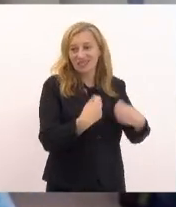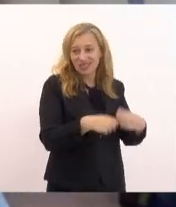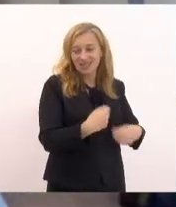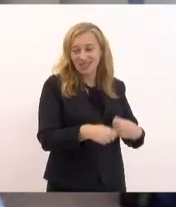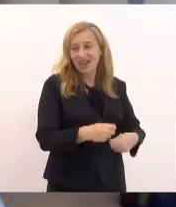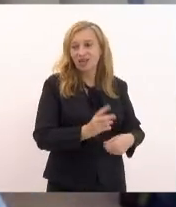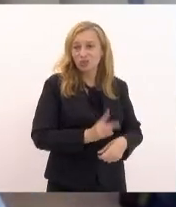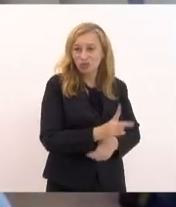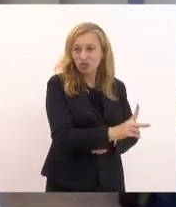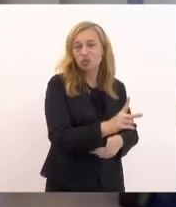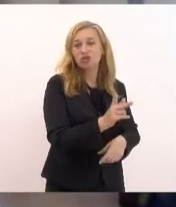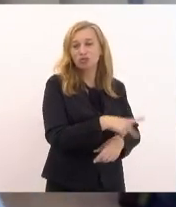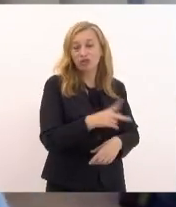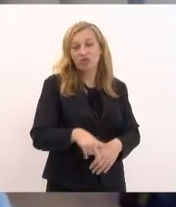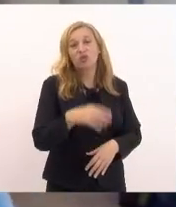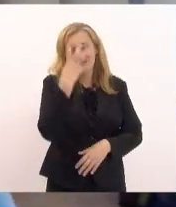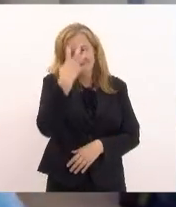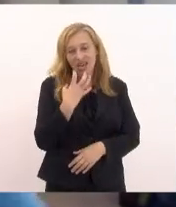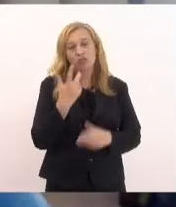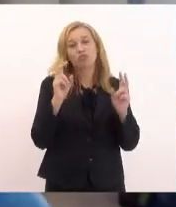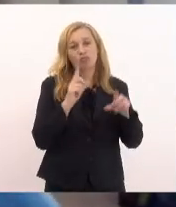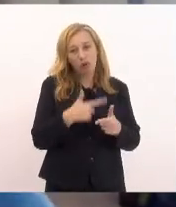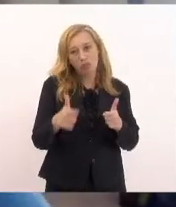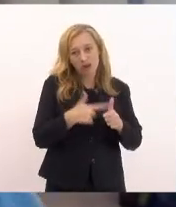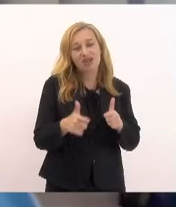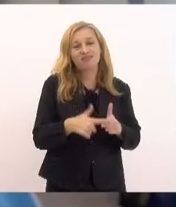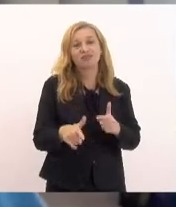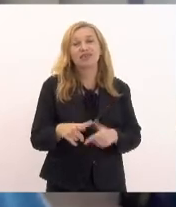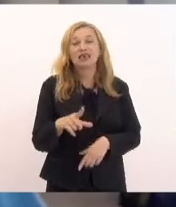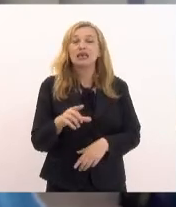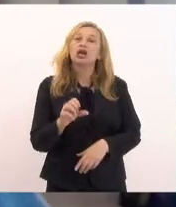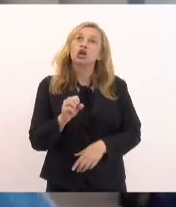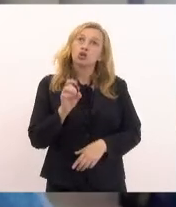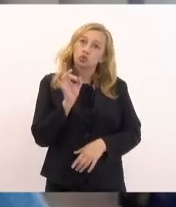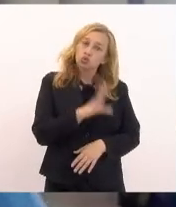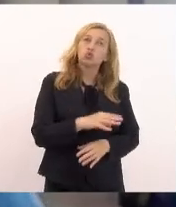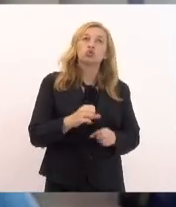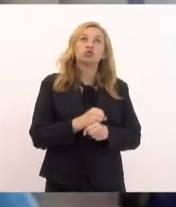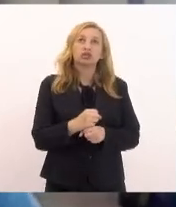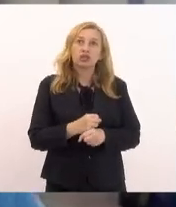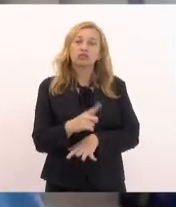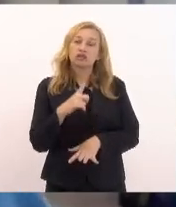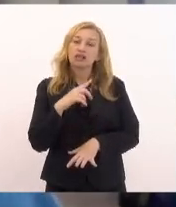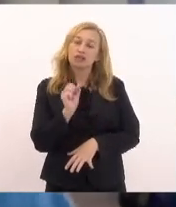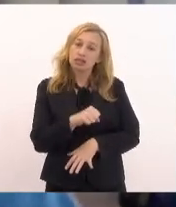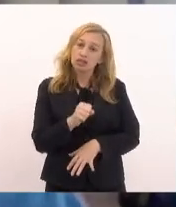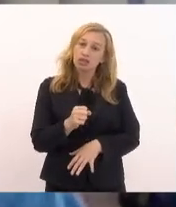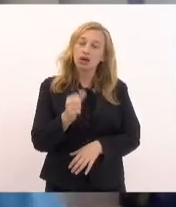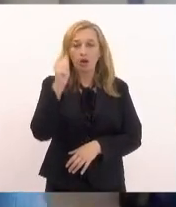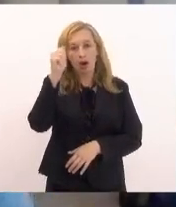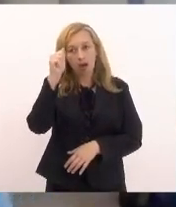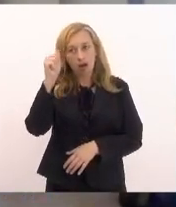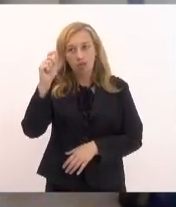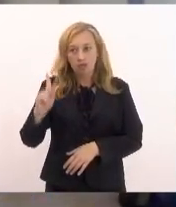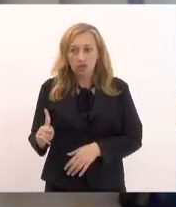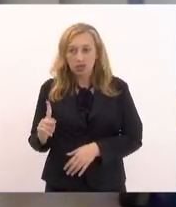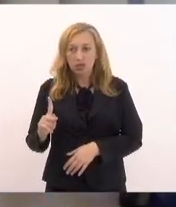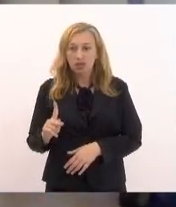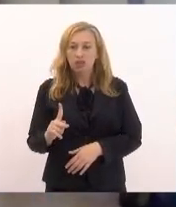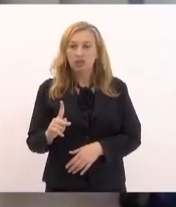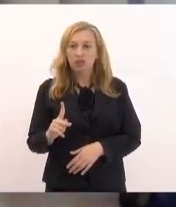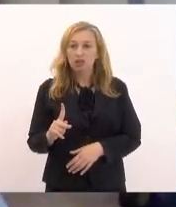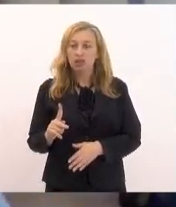aprofunda. É grave isso. A gente tem, sim, nos últimos anos, entre aposentadorias e